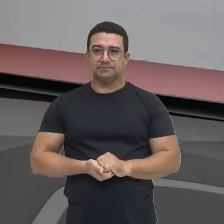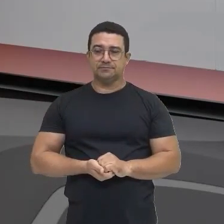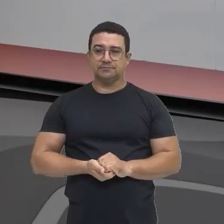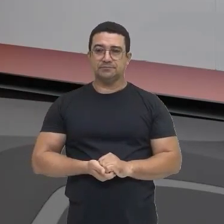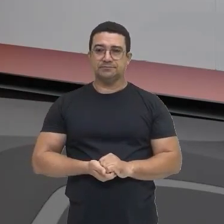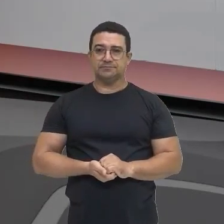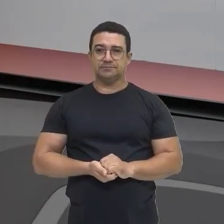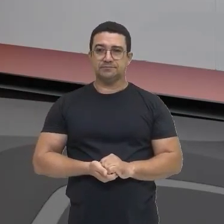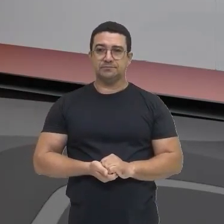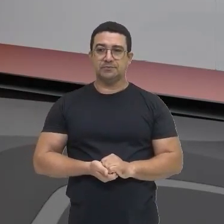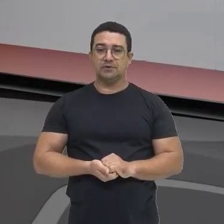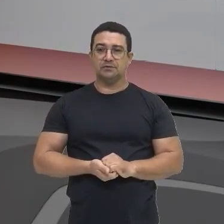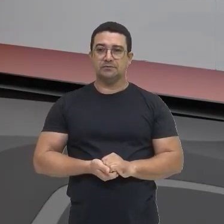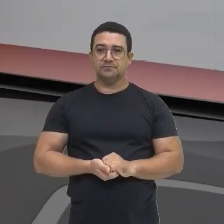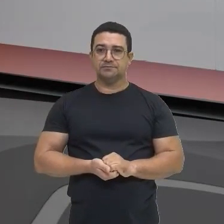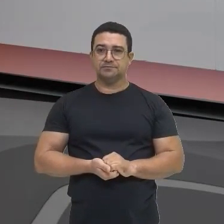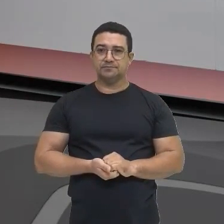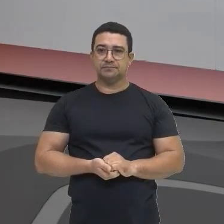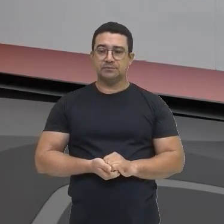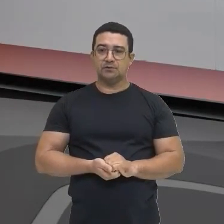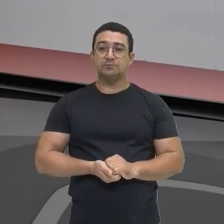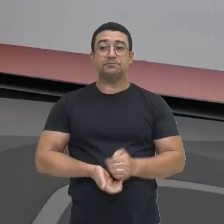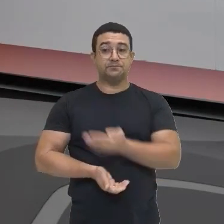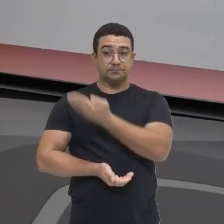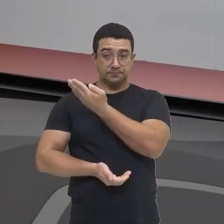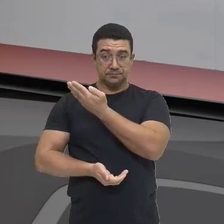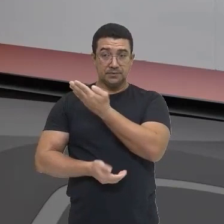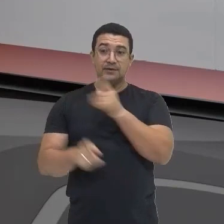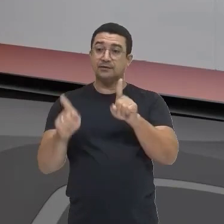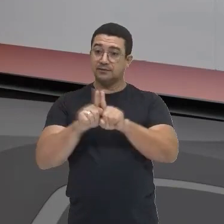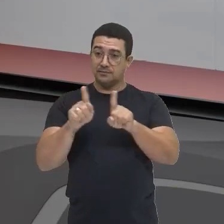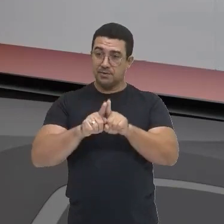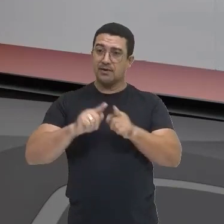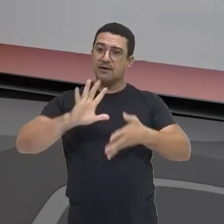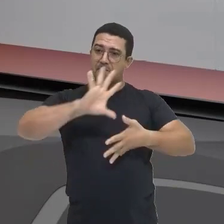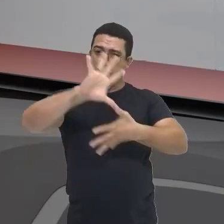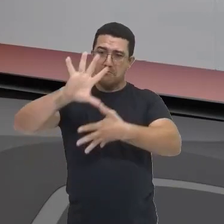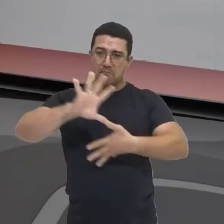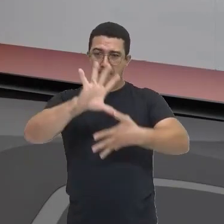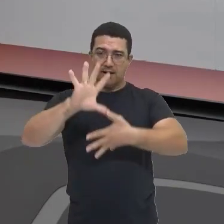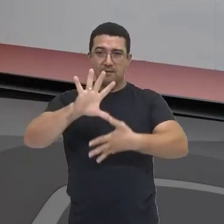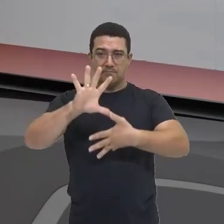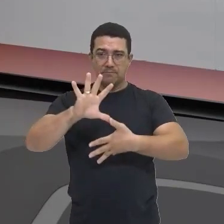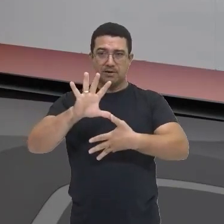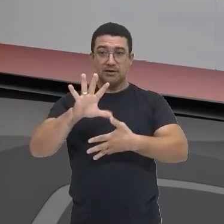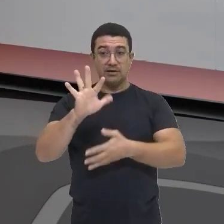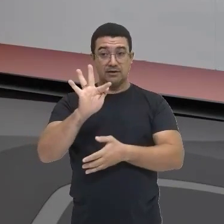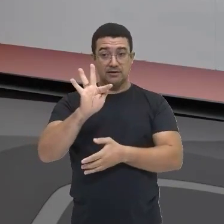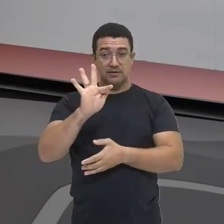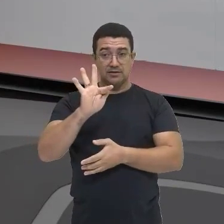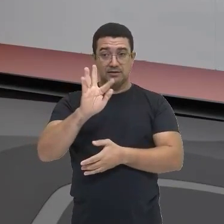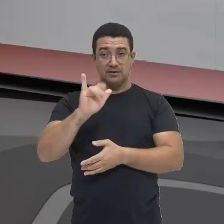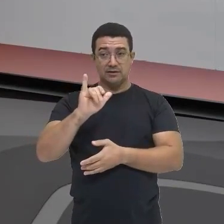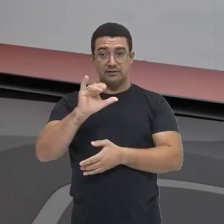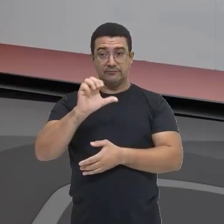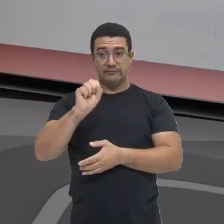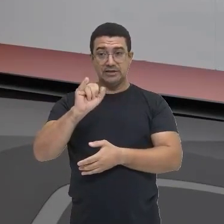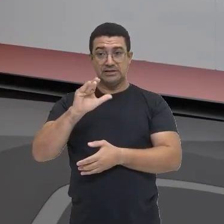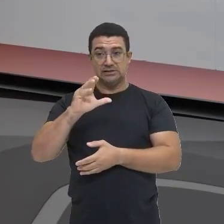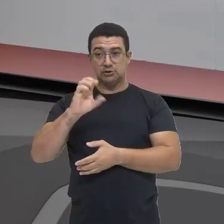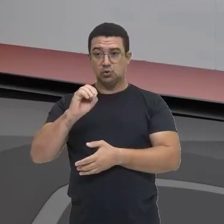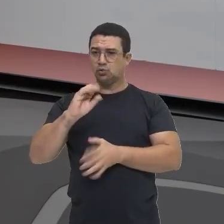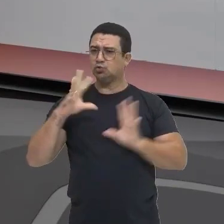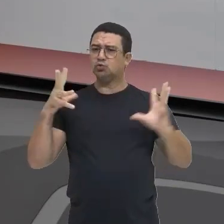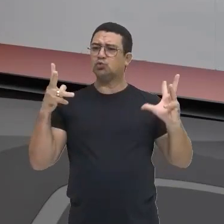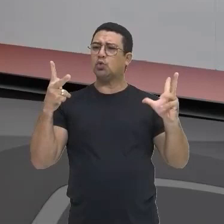mapas temáticos? Olha só, temos um mapa físico também, certo? Esse mapa aqui é um mapa físico de todo